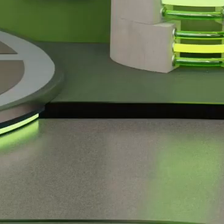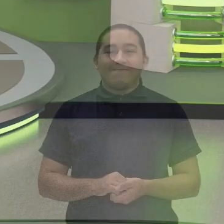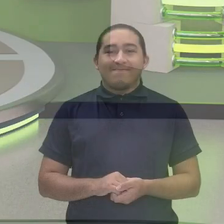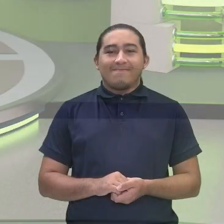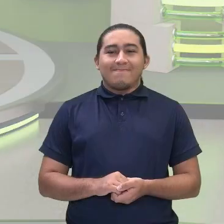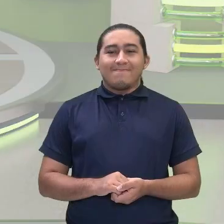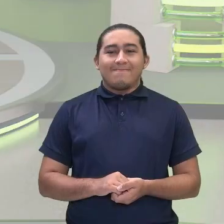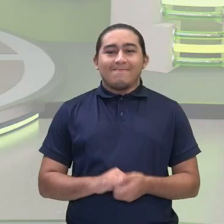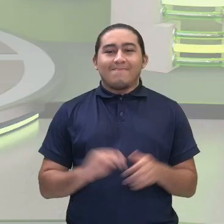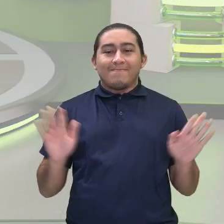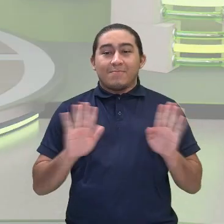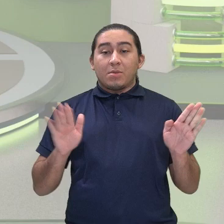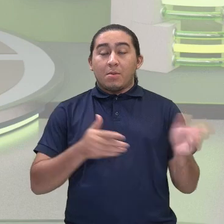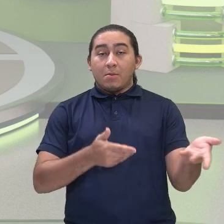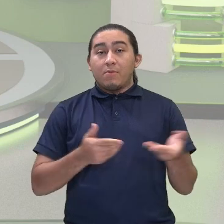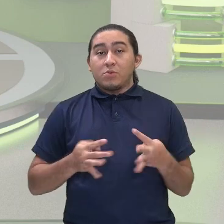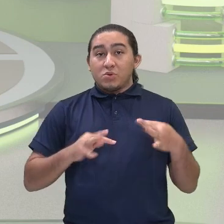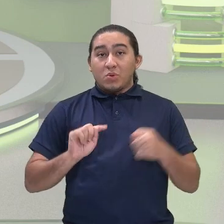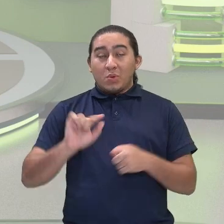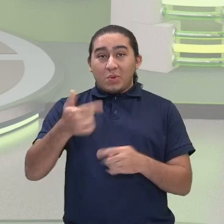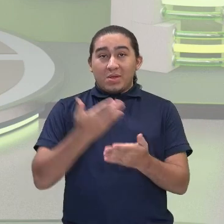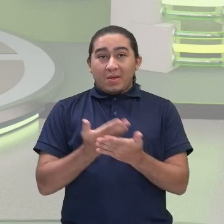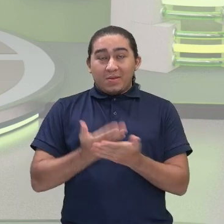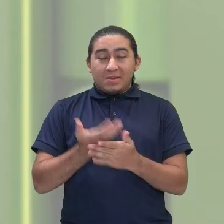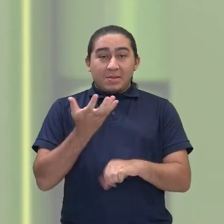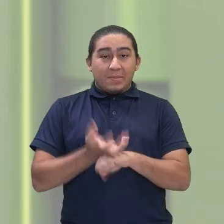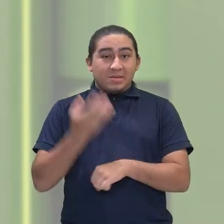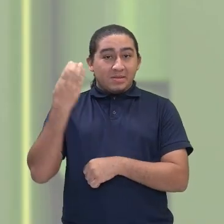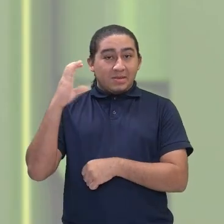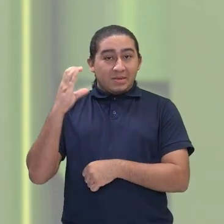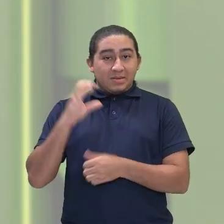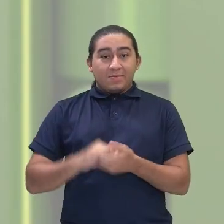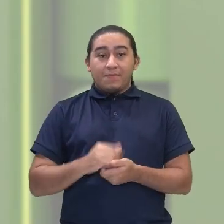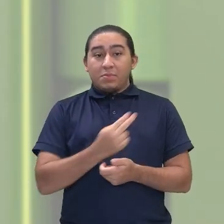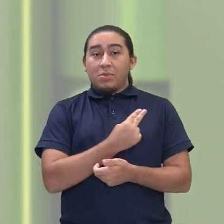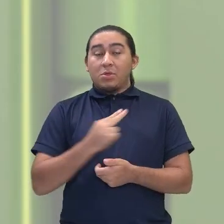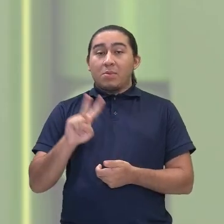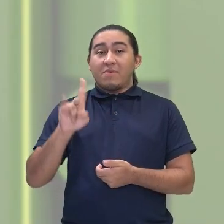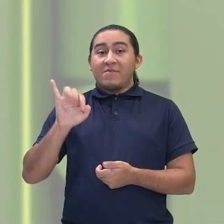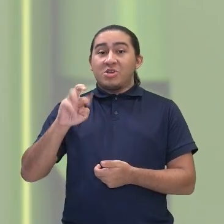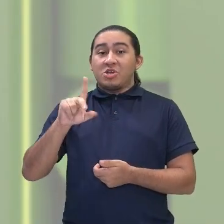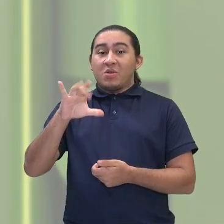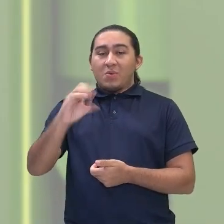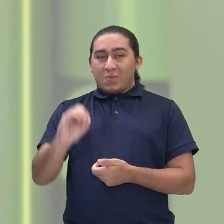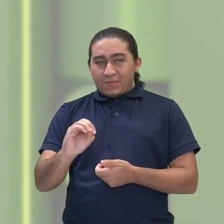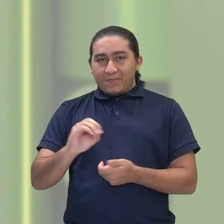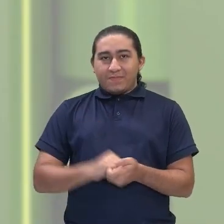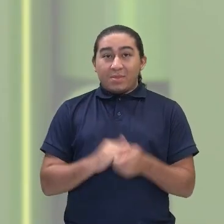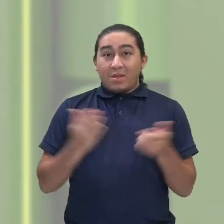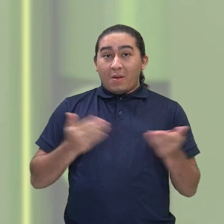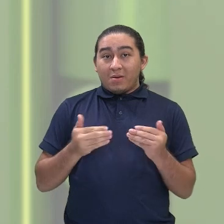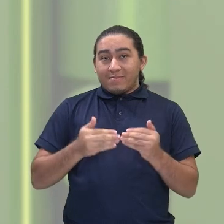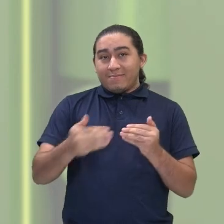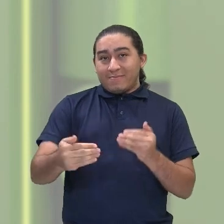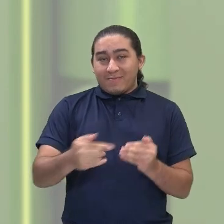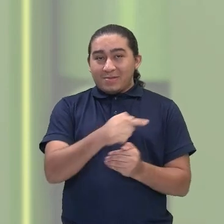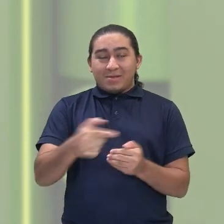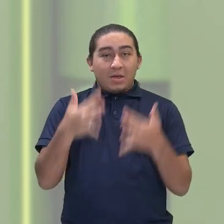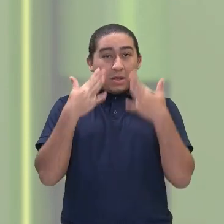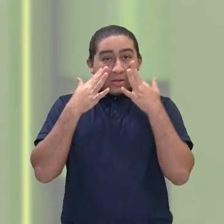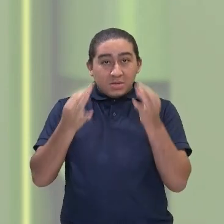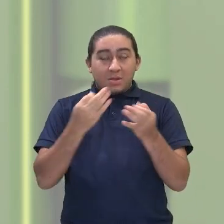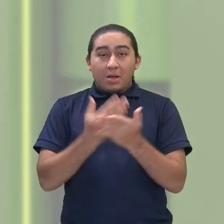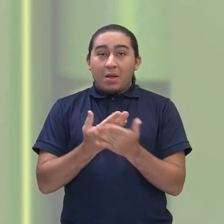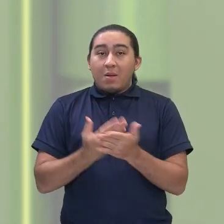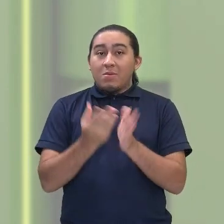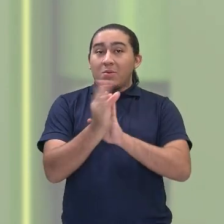Olá, sejam todos muito bem-vindos a mais uma aula de ciências. Eu sou o professor Virgílio Guedes e a partir de agora vocês vão acompanhar comigo aí